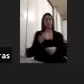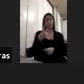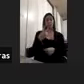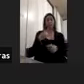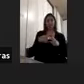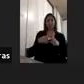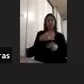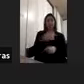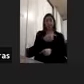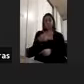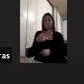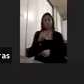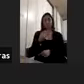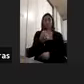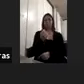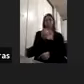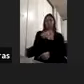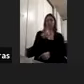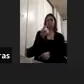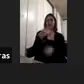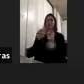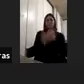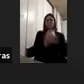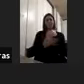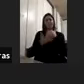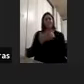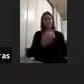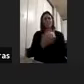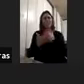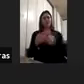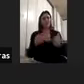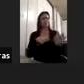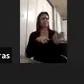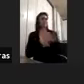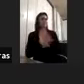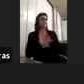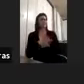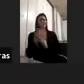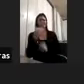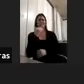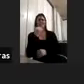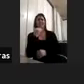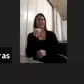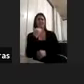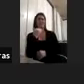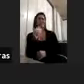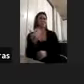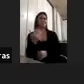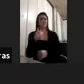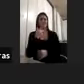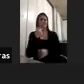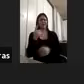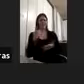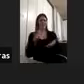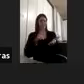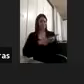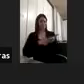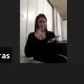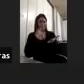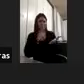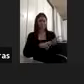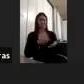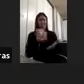medicavam e questionavam a carta dele, mesmo sendo um profissional. Aí ele trocou de médico, foi